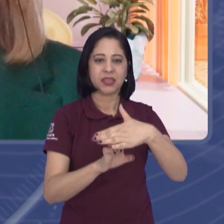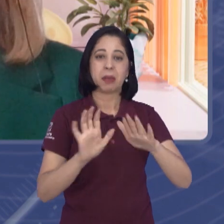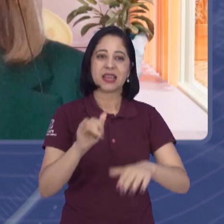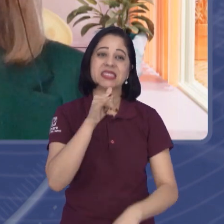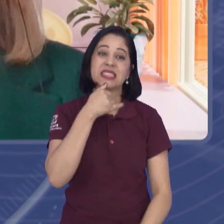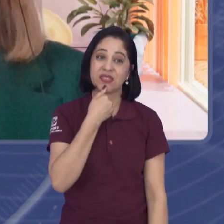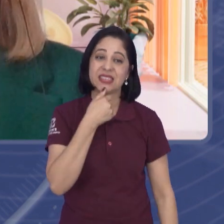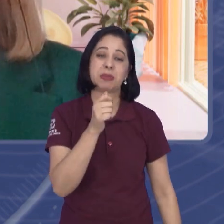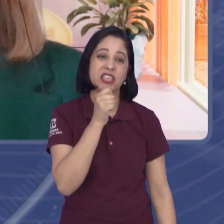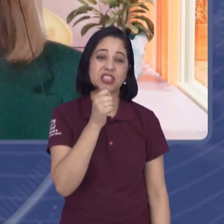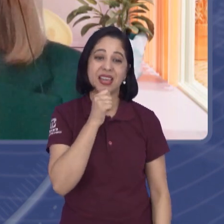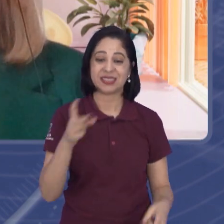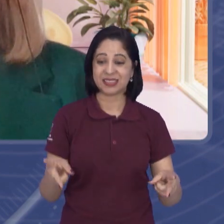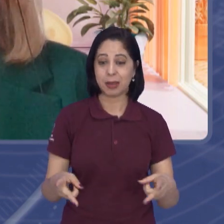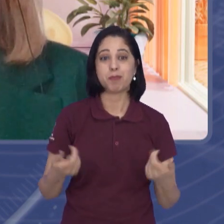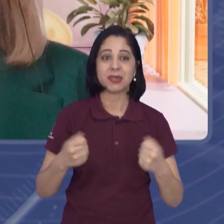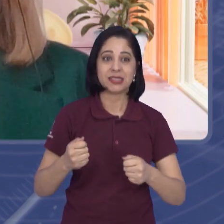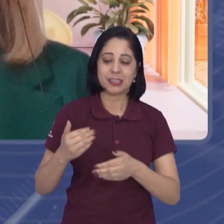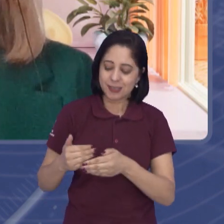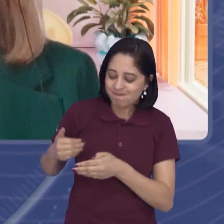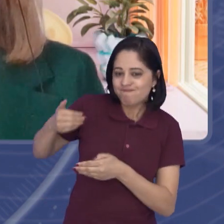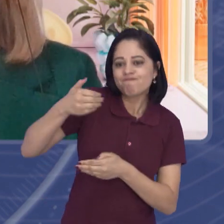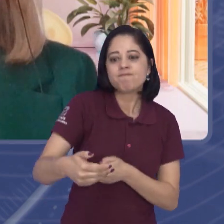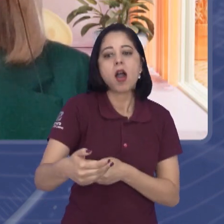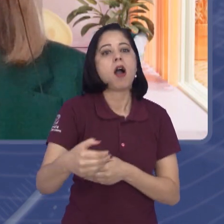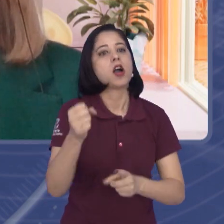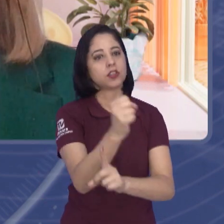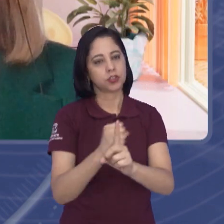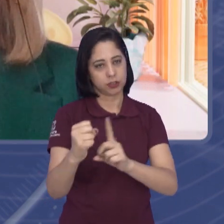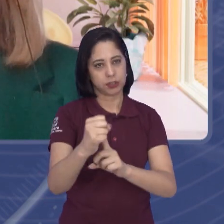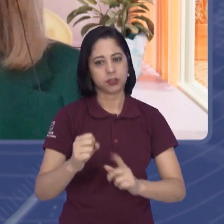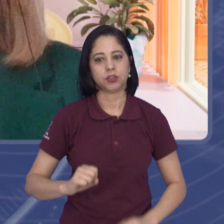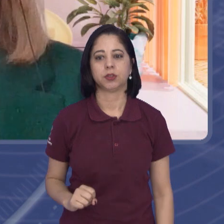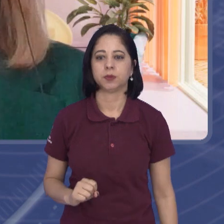infelizmente a gente ainda tende a avançar muito na sociedade, né, nesse tema.